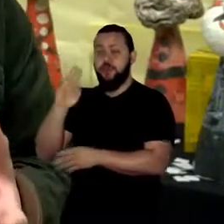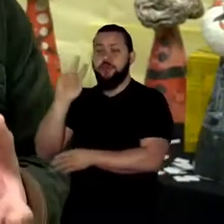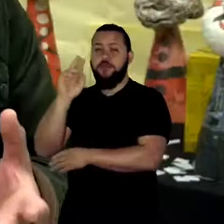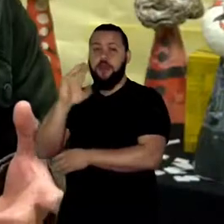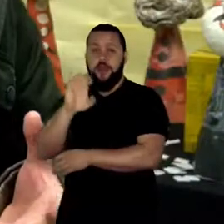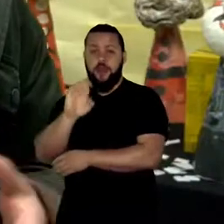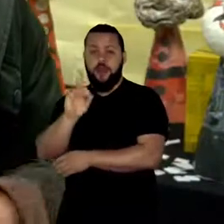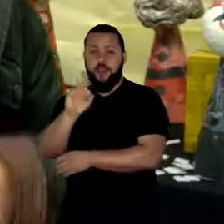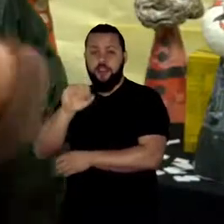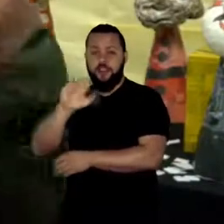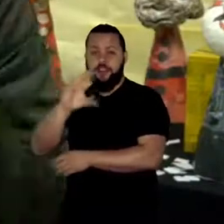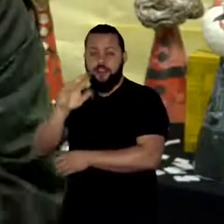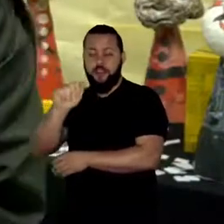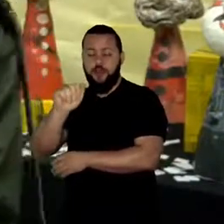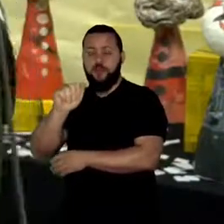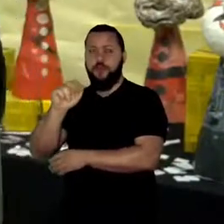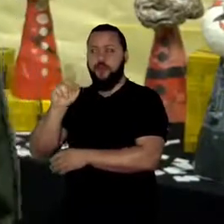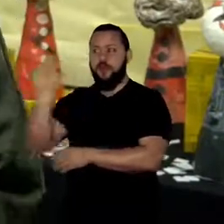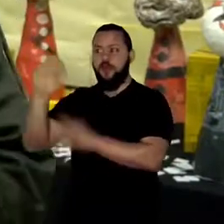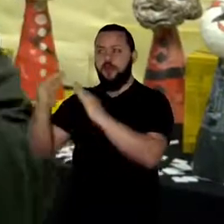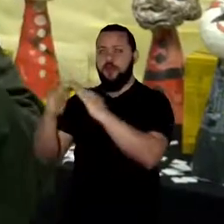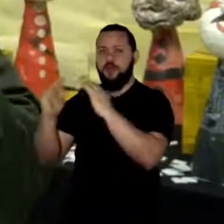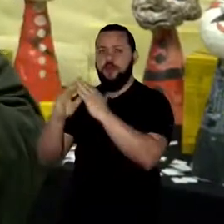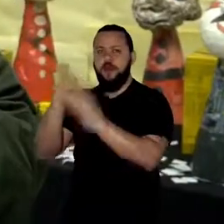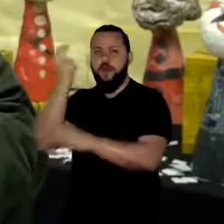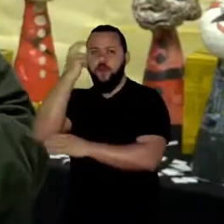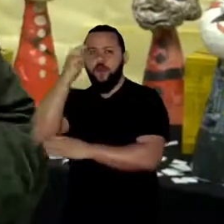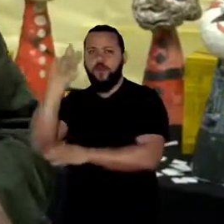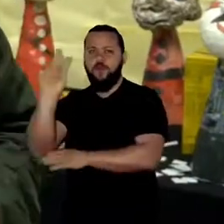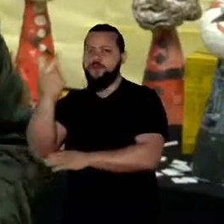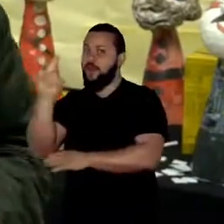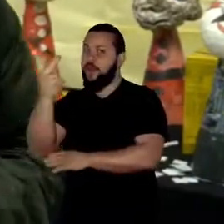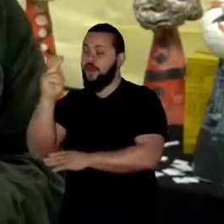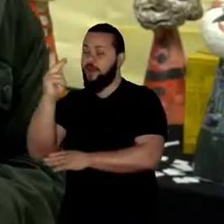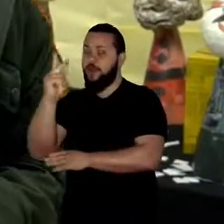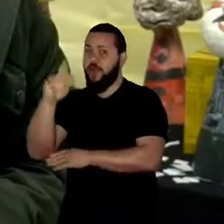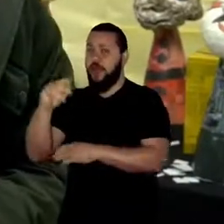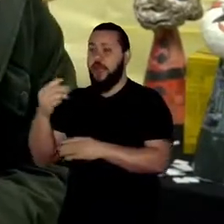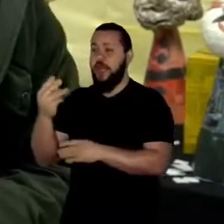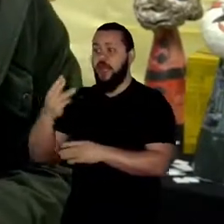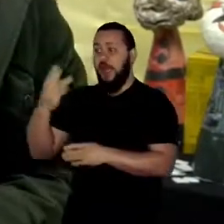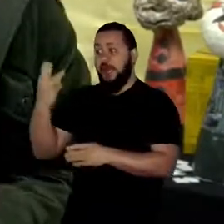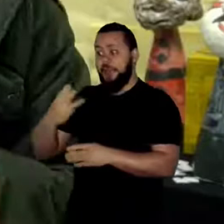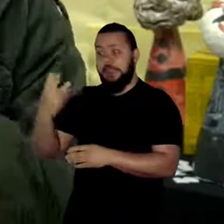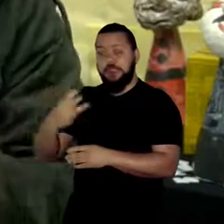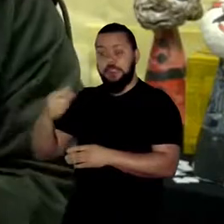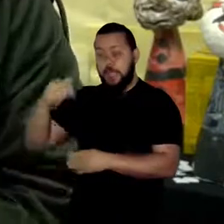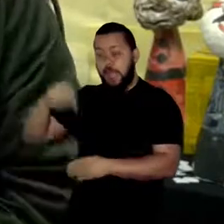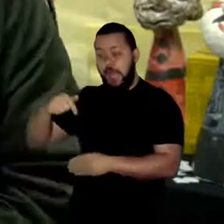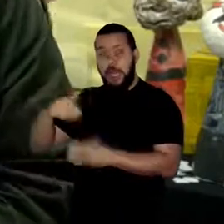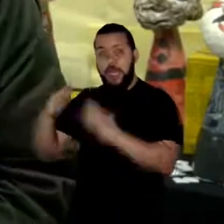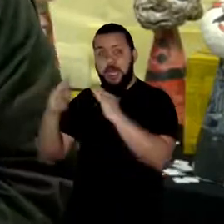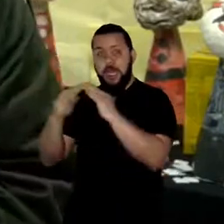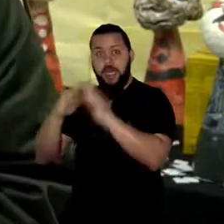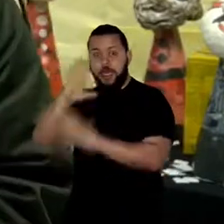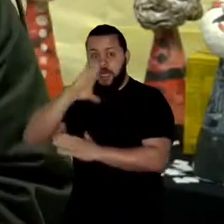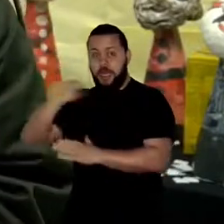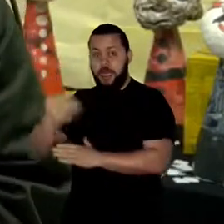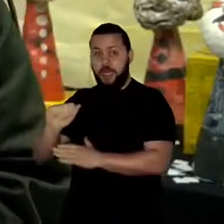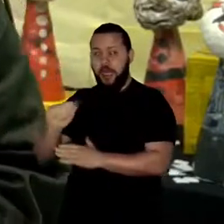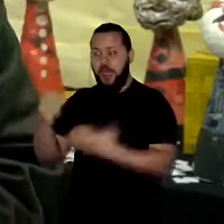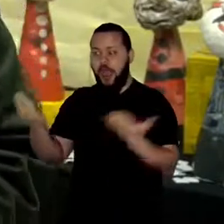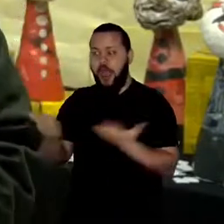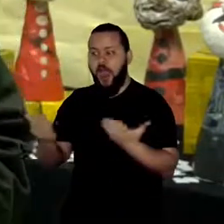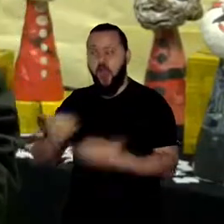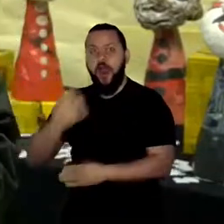grupo de bonequeiros, a segunda também. Terceira foi aqui na Casa Eliseu Voronkov, e agora a gente está na quarta